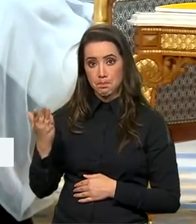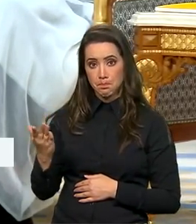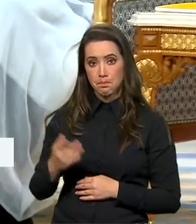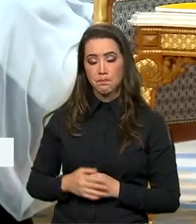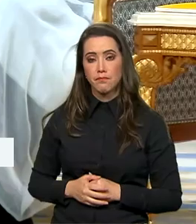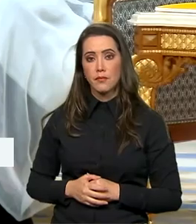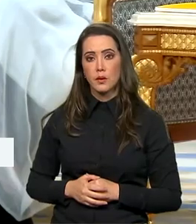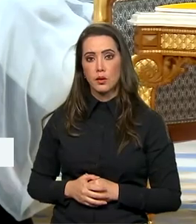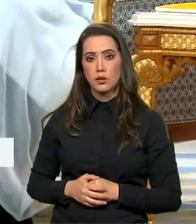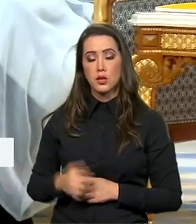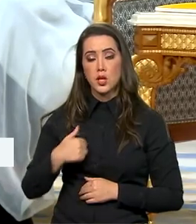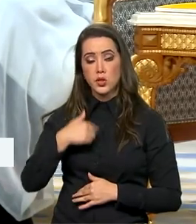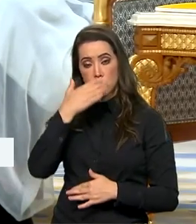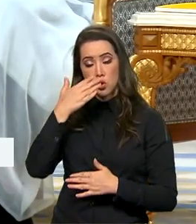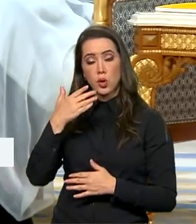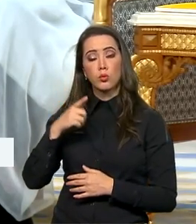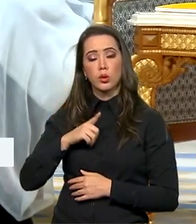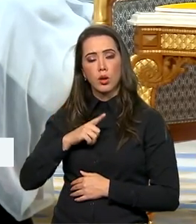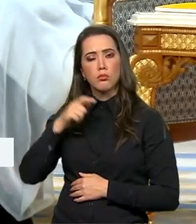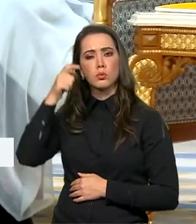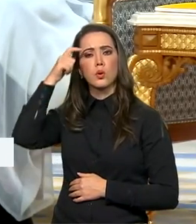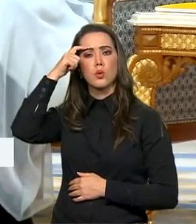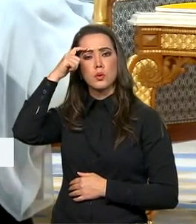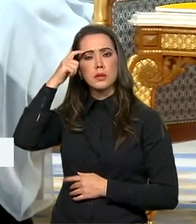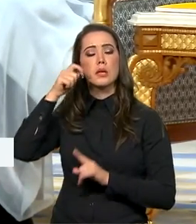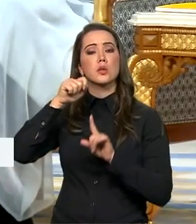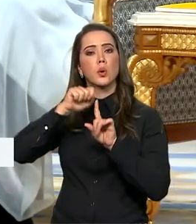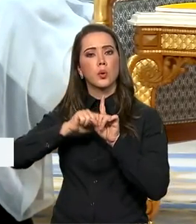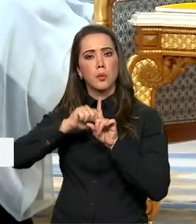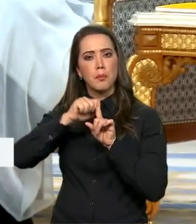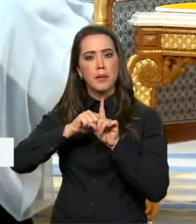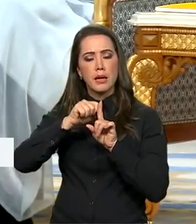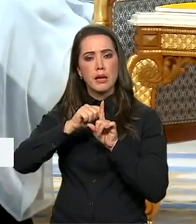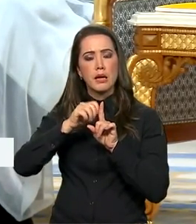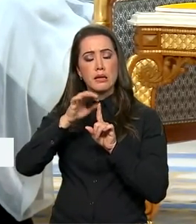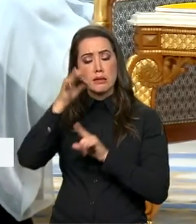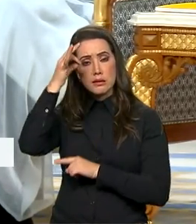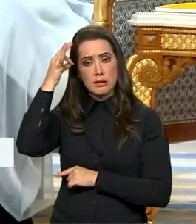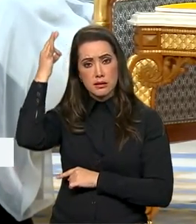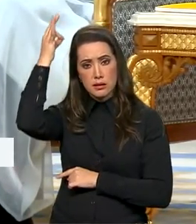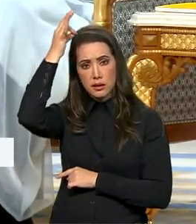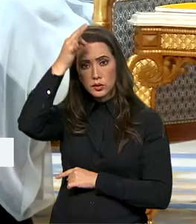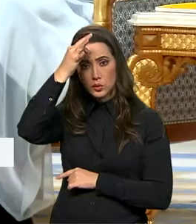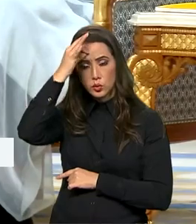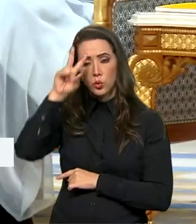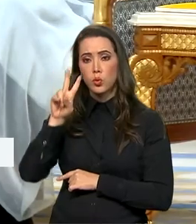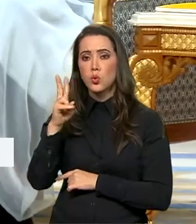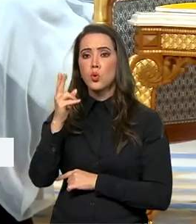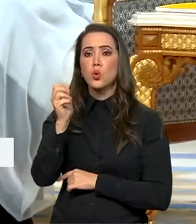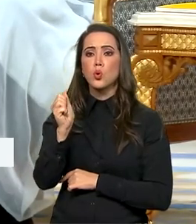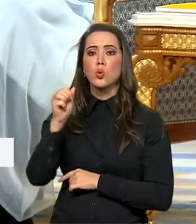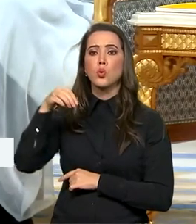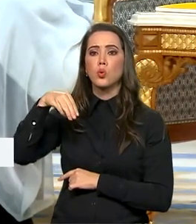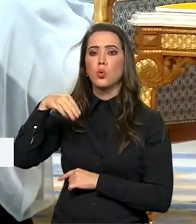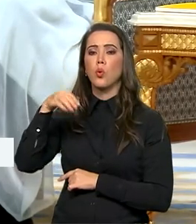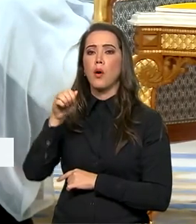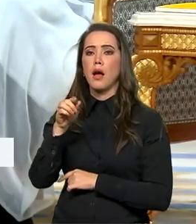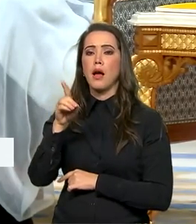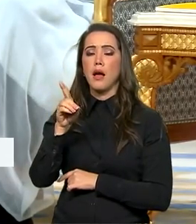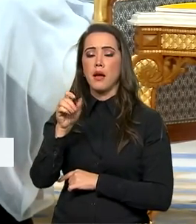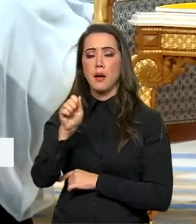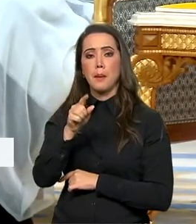estou consciente da importância do mês sagrado do Ramadã no mundo muçulmano e sei